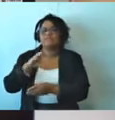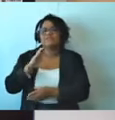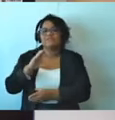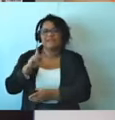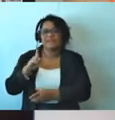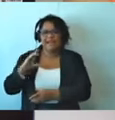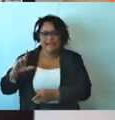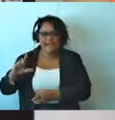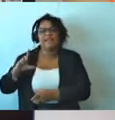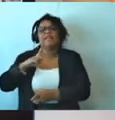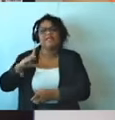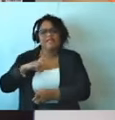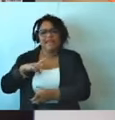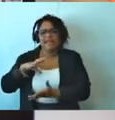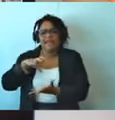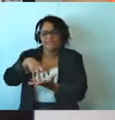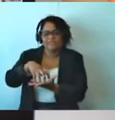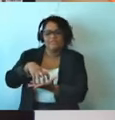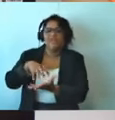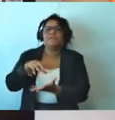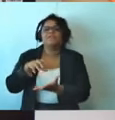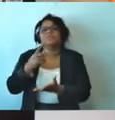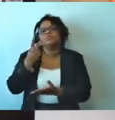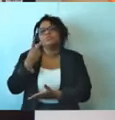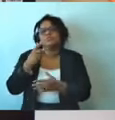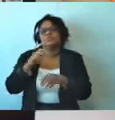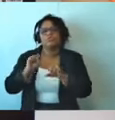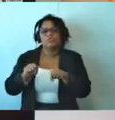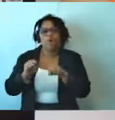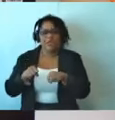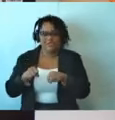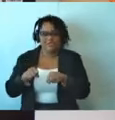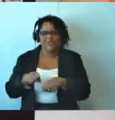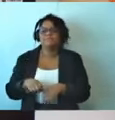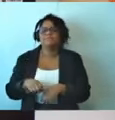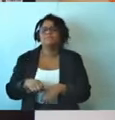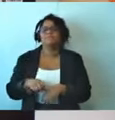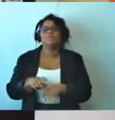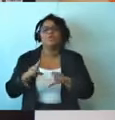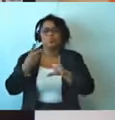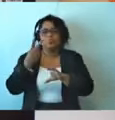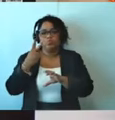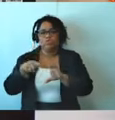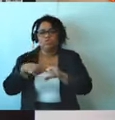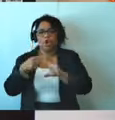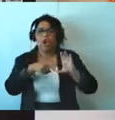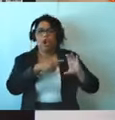projeto Antisseguro, dá o foco ali no Júnior ali, ó. O projeto Antisseguro, que é um